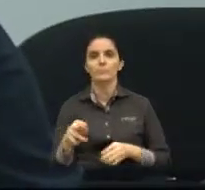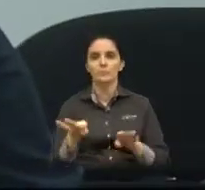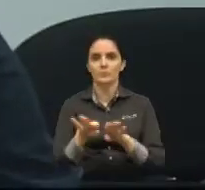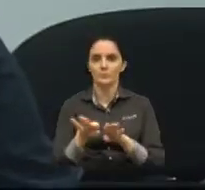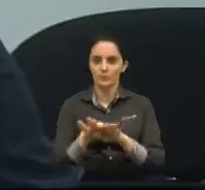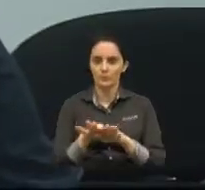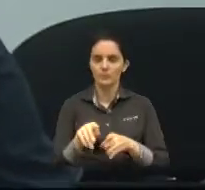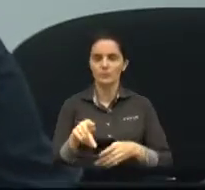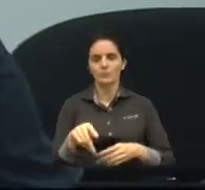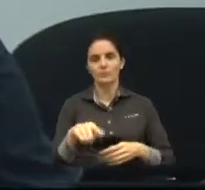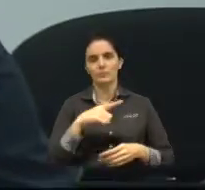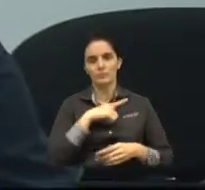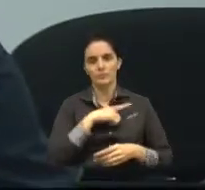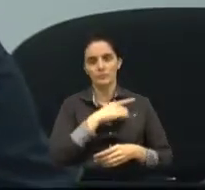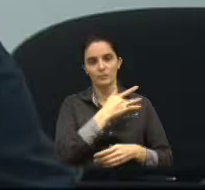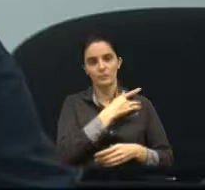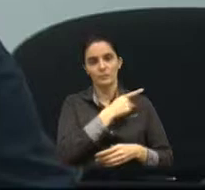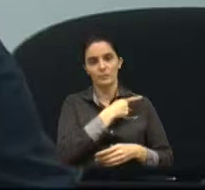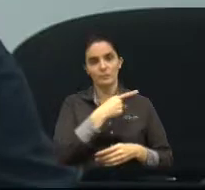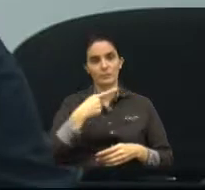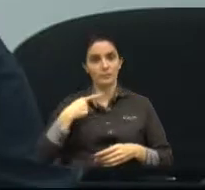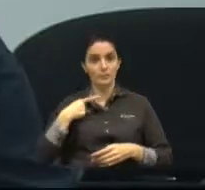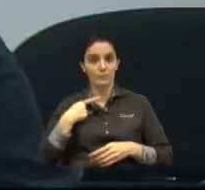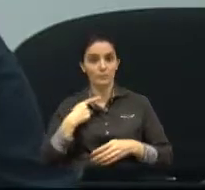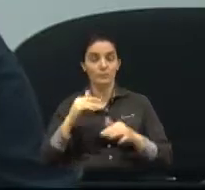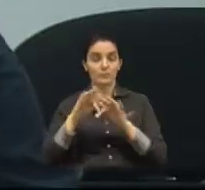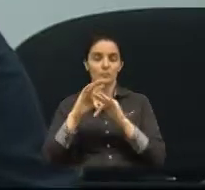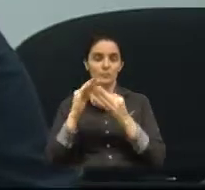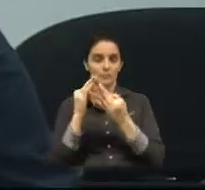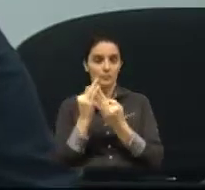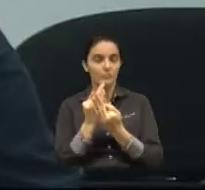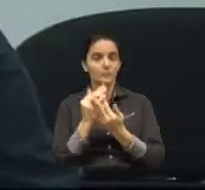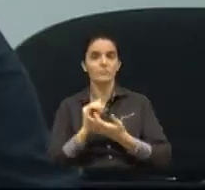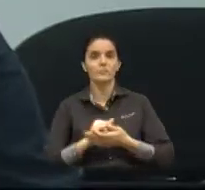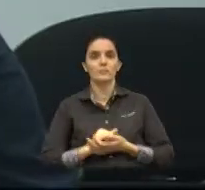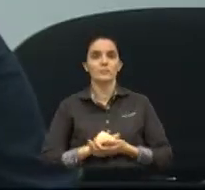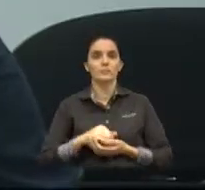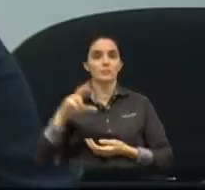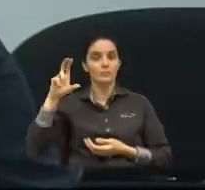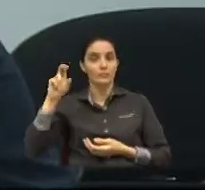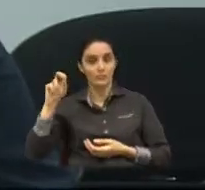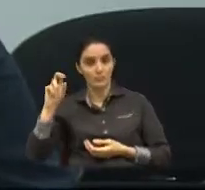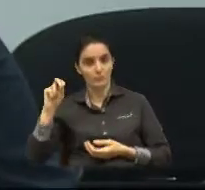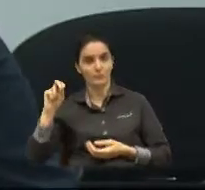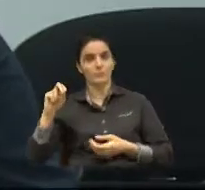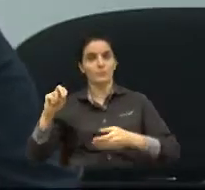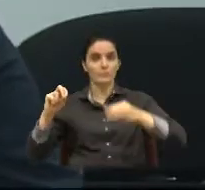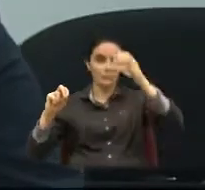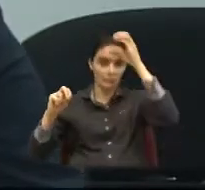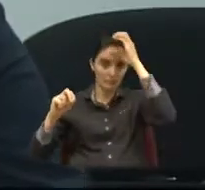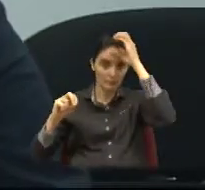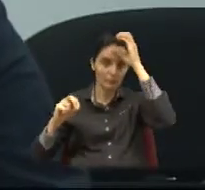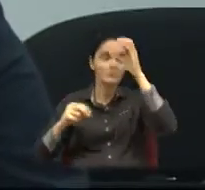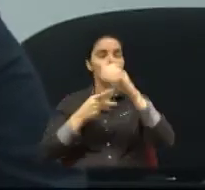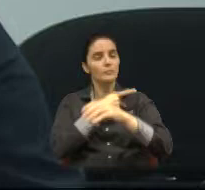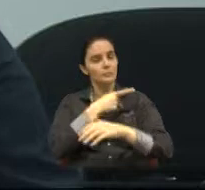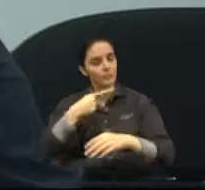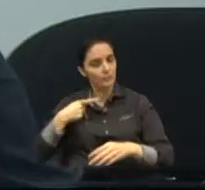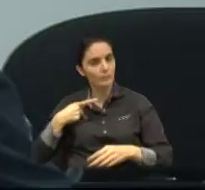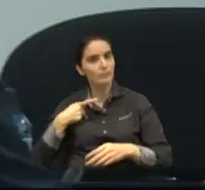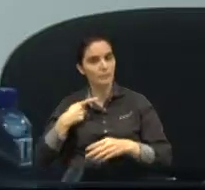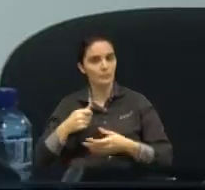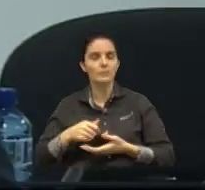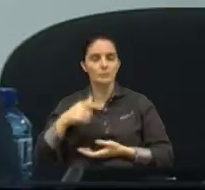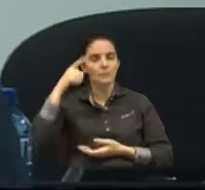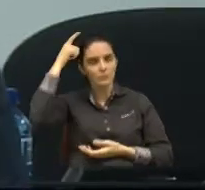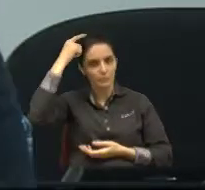pastores na minha família, meus avós, meus tios são pastores, e às vezes o pastor da igreja, não só o pastor,